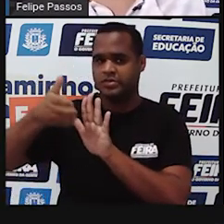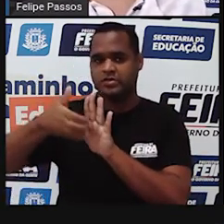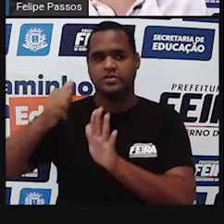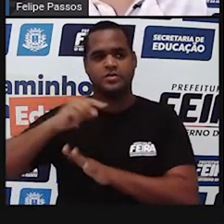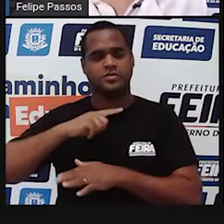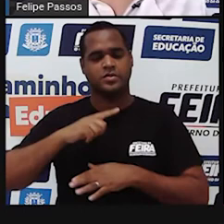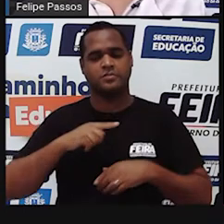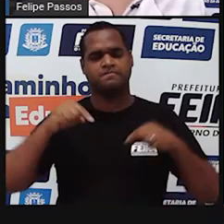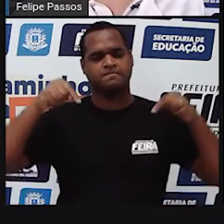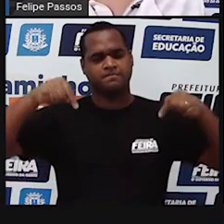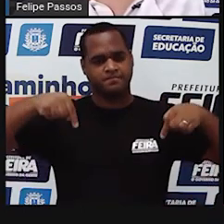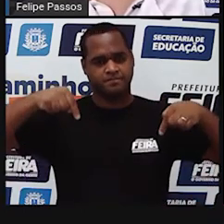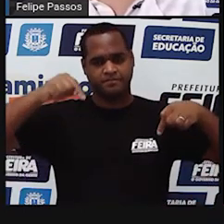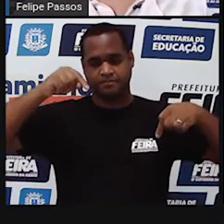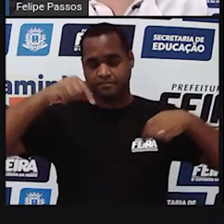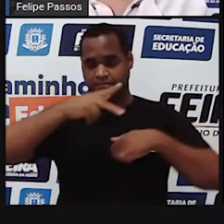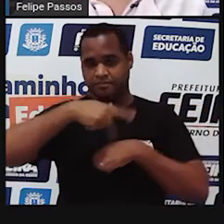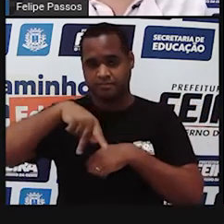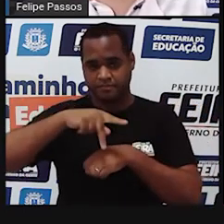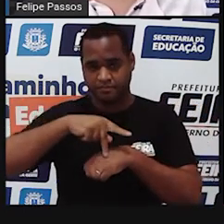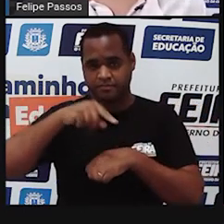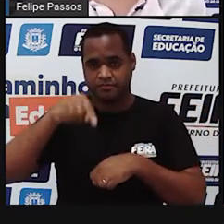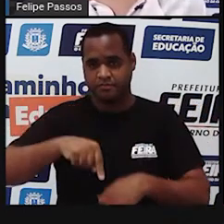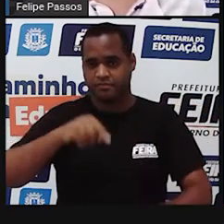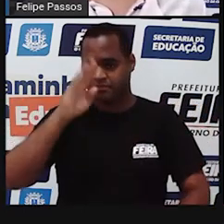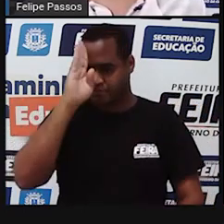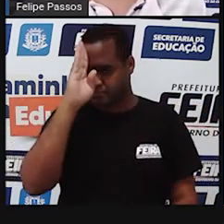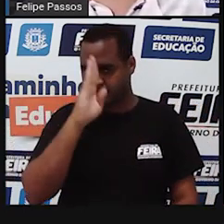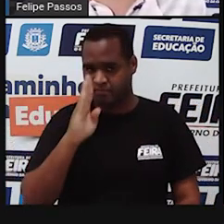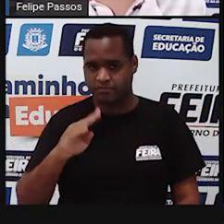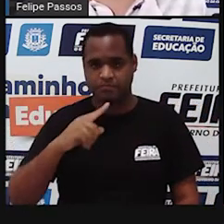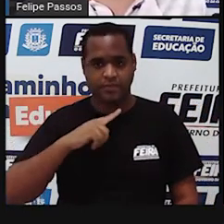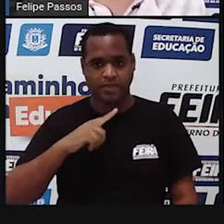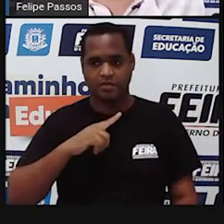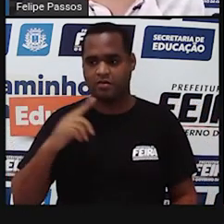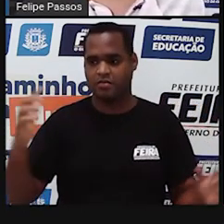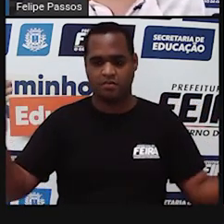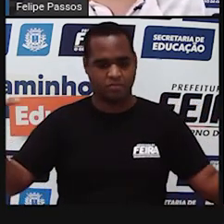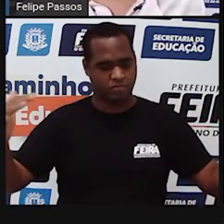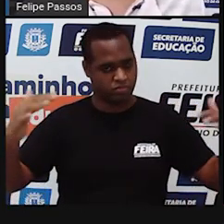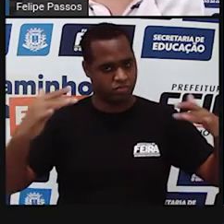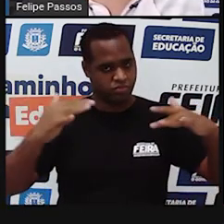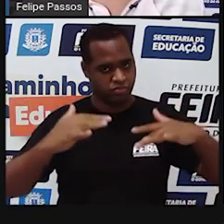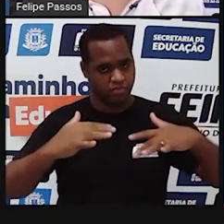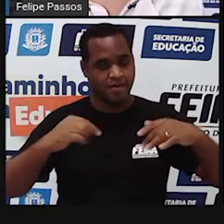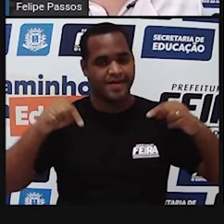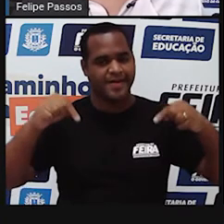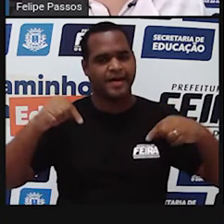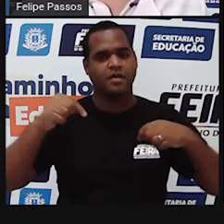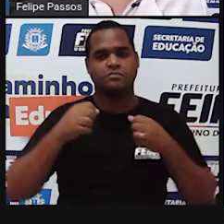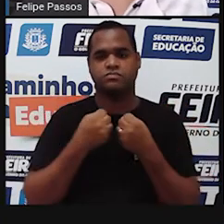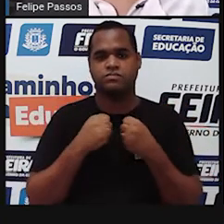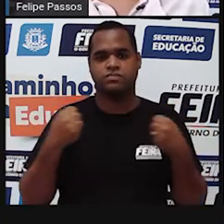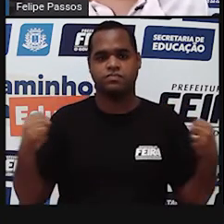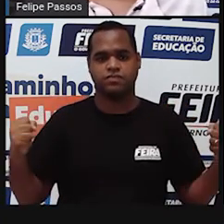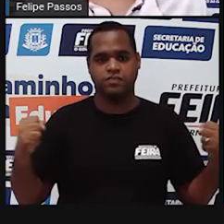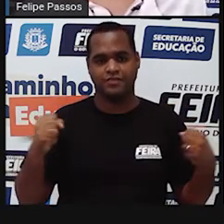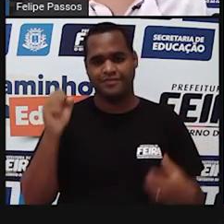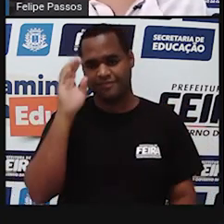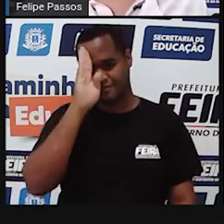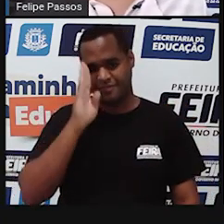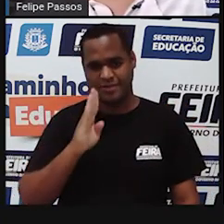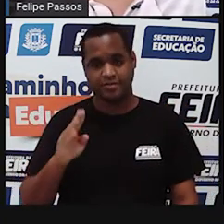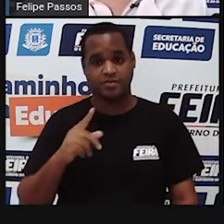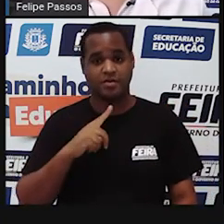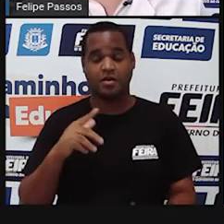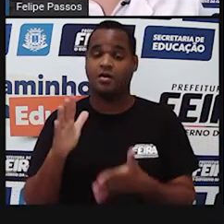país, a gente tem um país de extensão continental, né? Nosso país é muito grande. E aí, infelizmente,